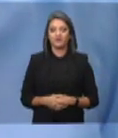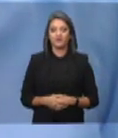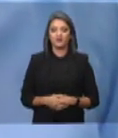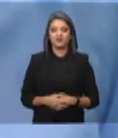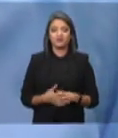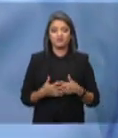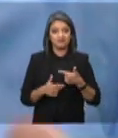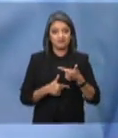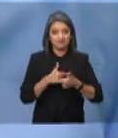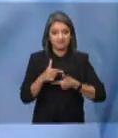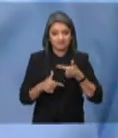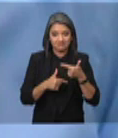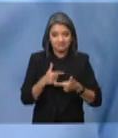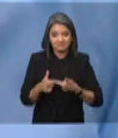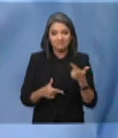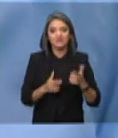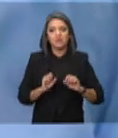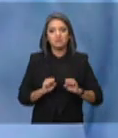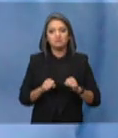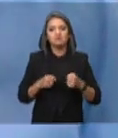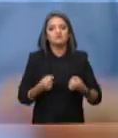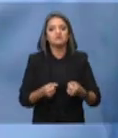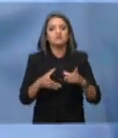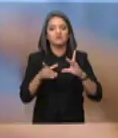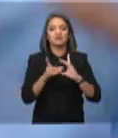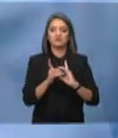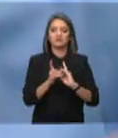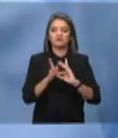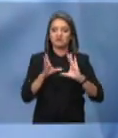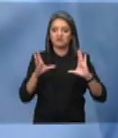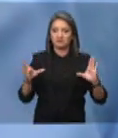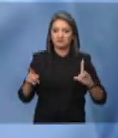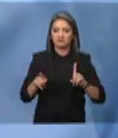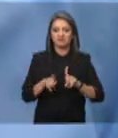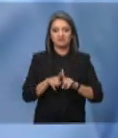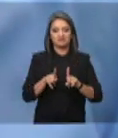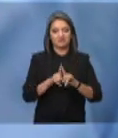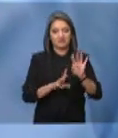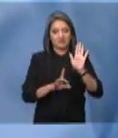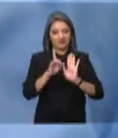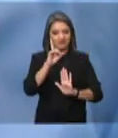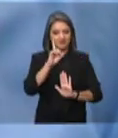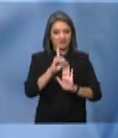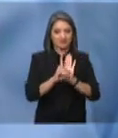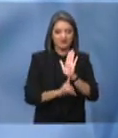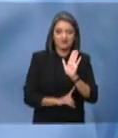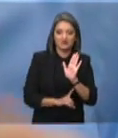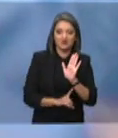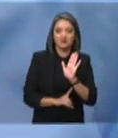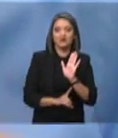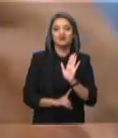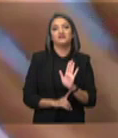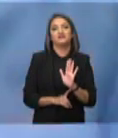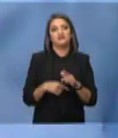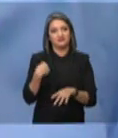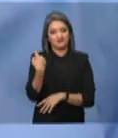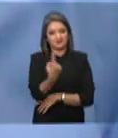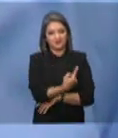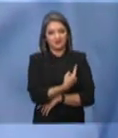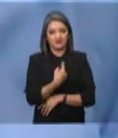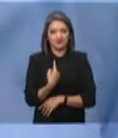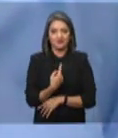indefesa da democracia e dos direitos de todos nós e inclusive